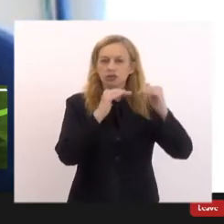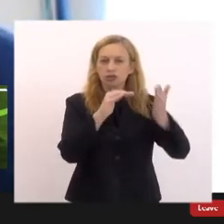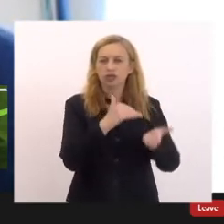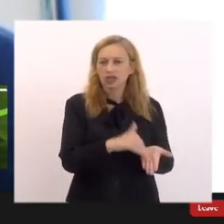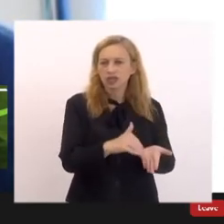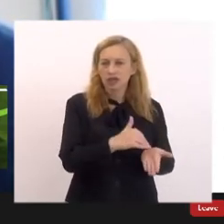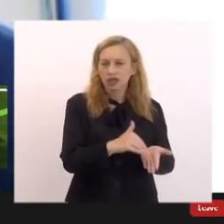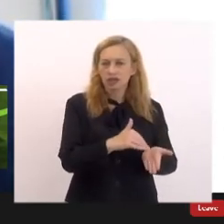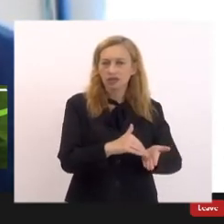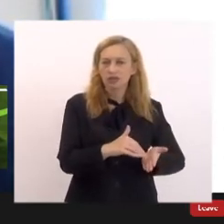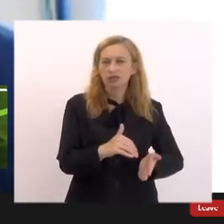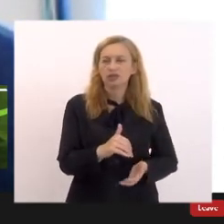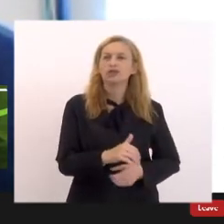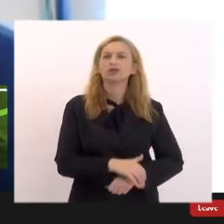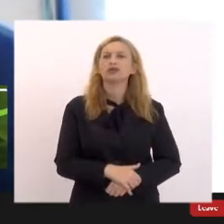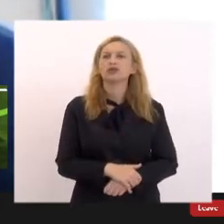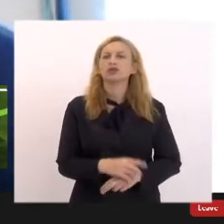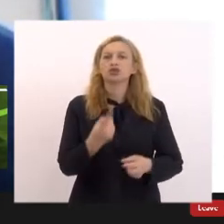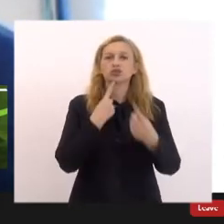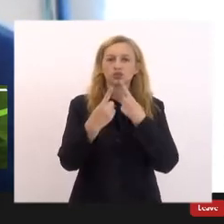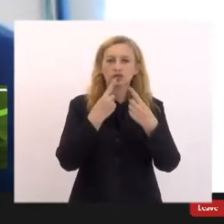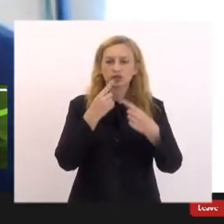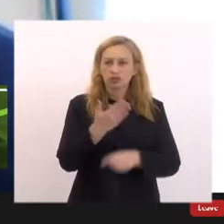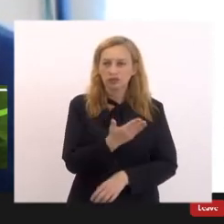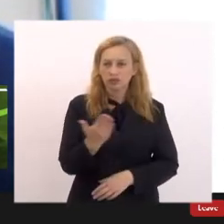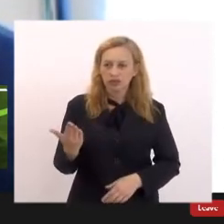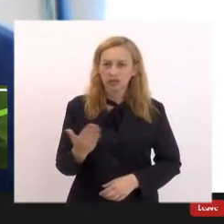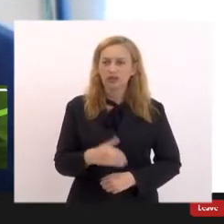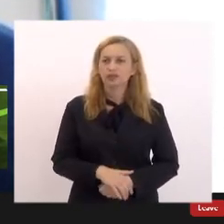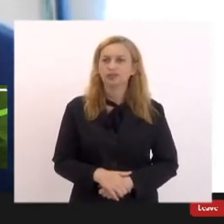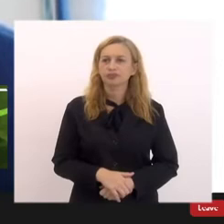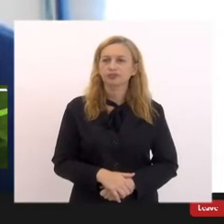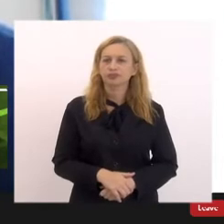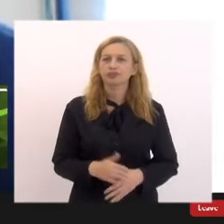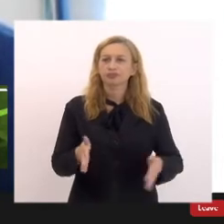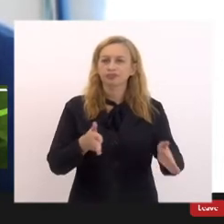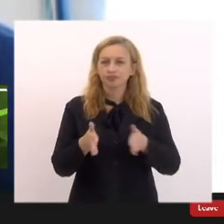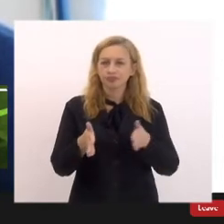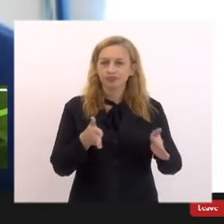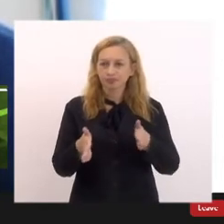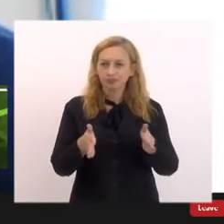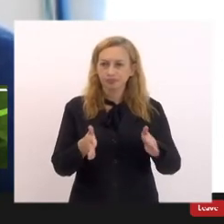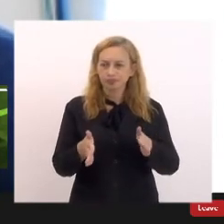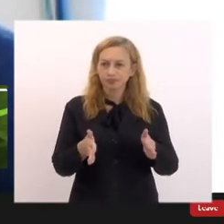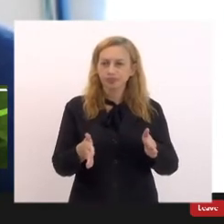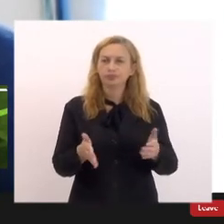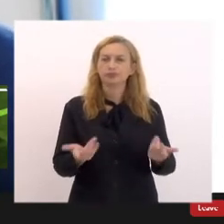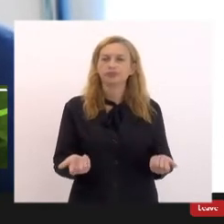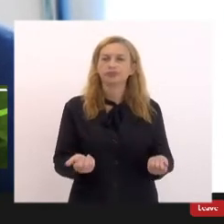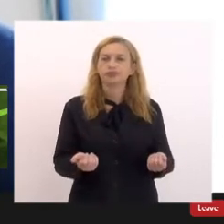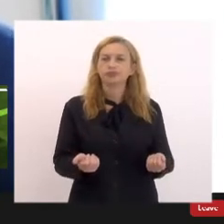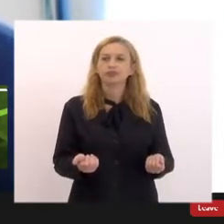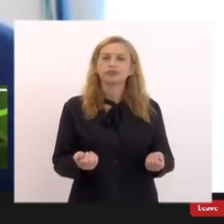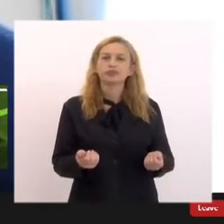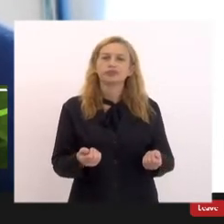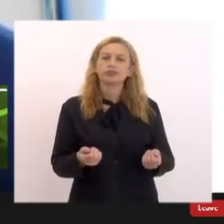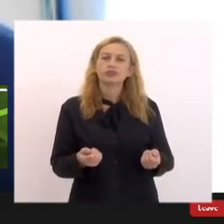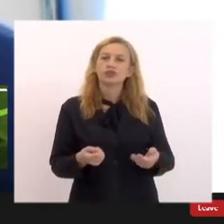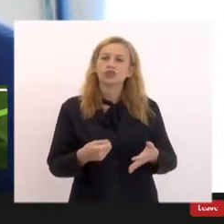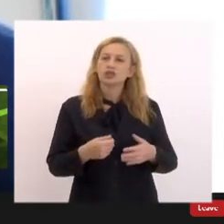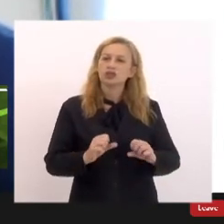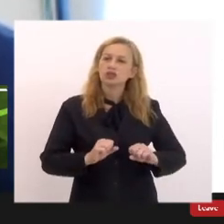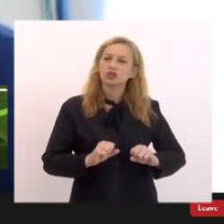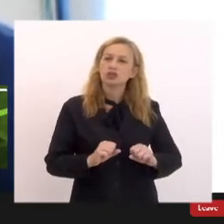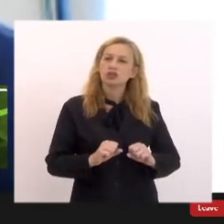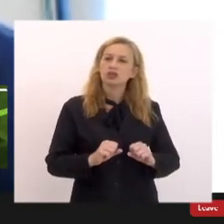É, coloco essa discussão para vocês aí. A gente tem feito um diálogo permanente com a SEDUC sobre essas questões que a gente acha que